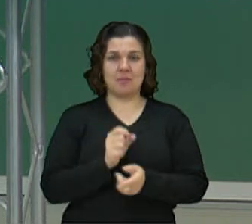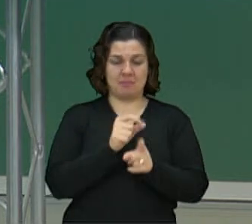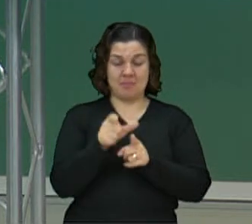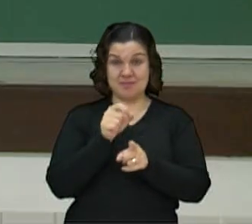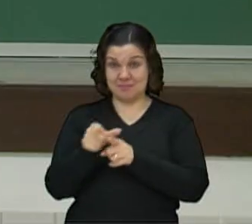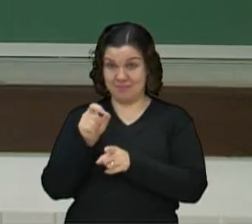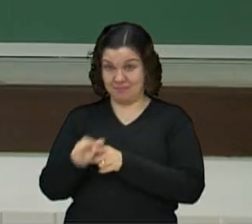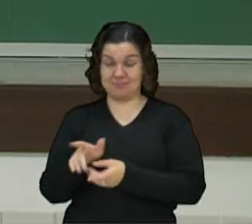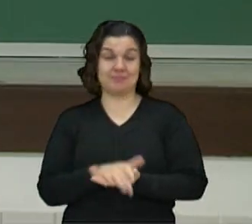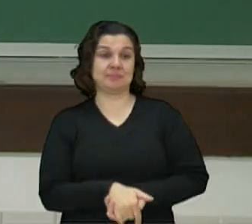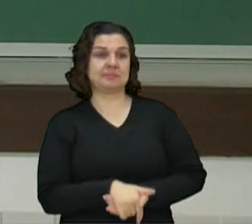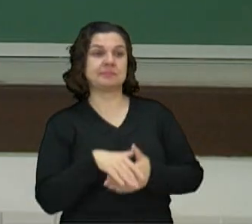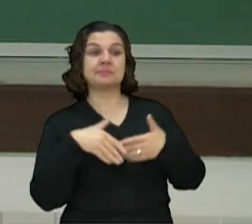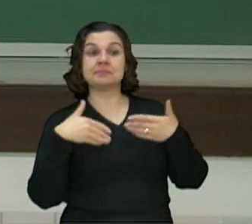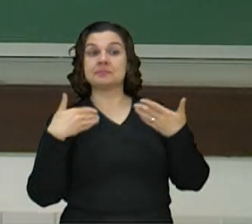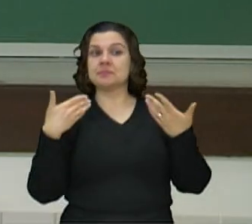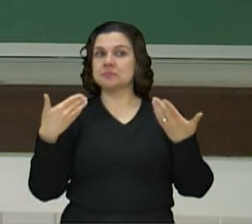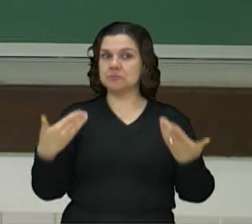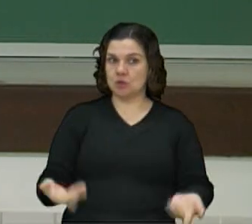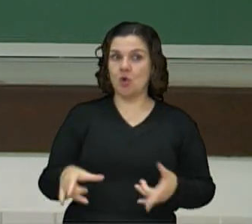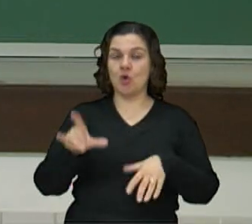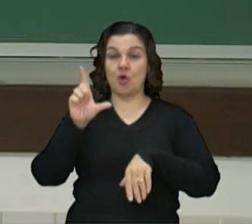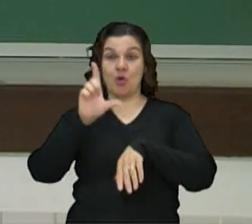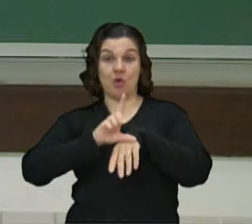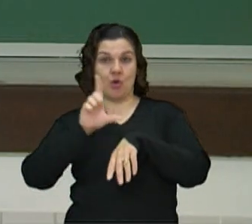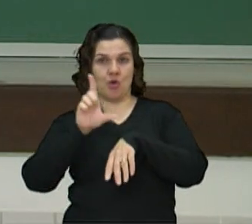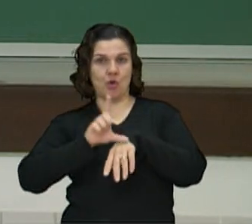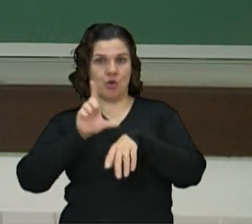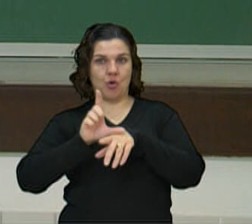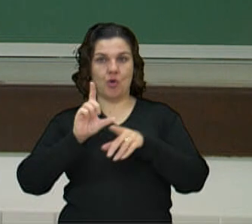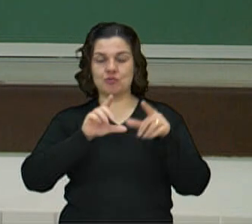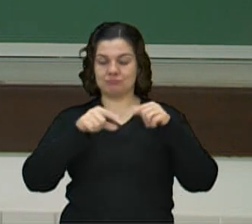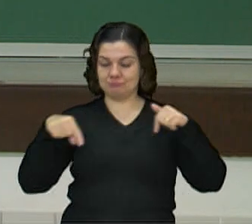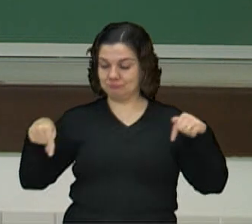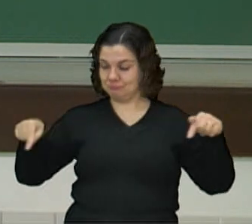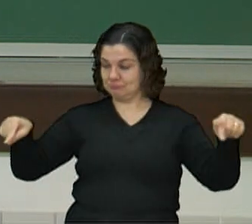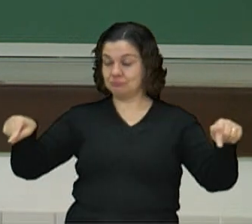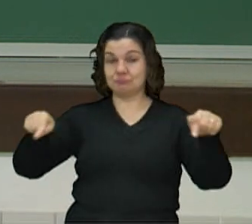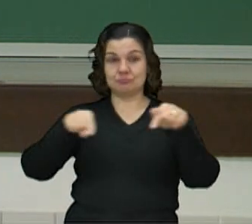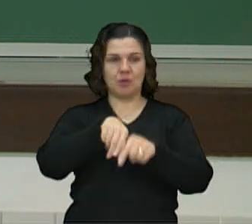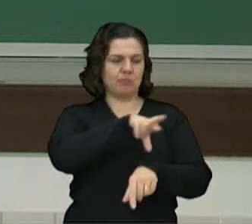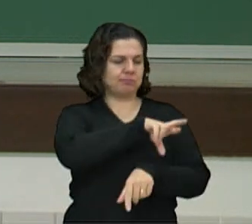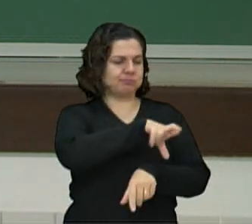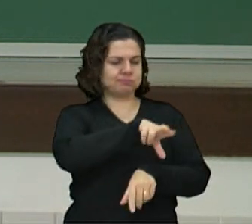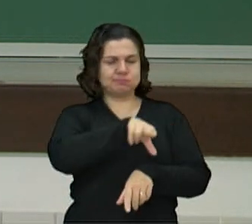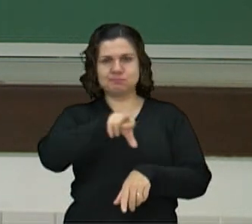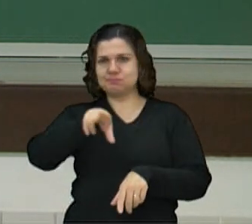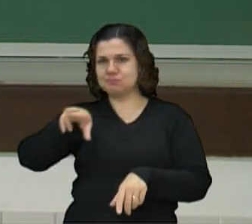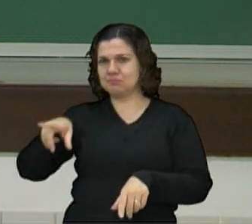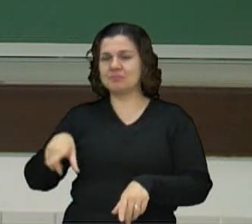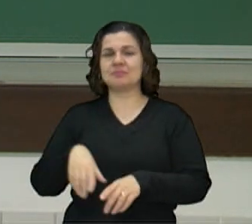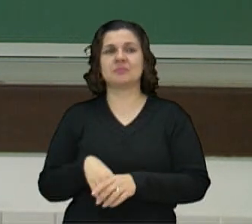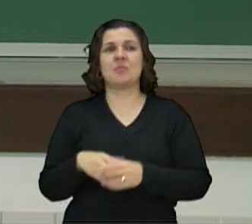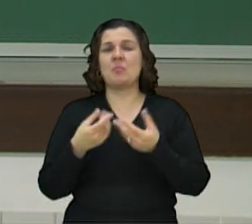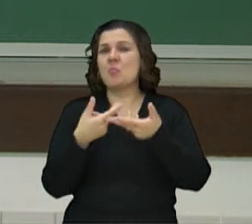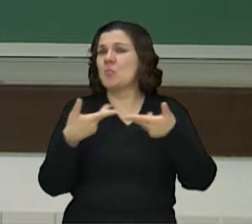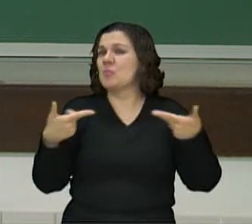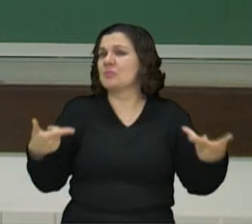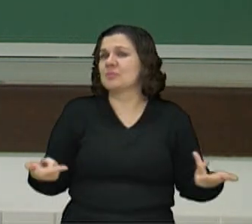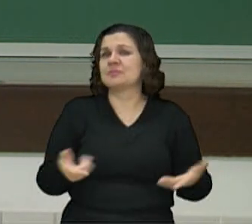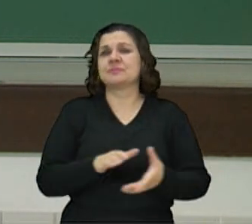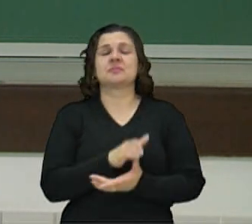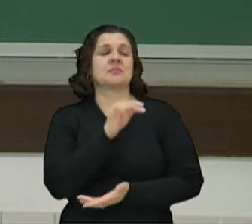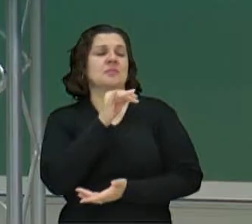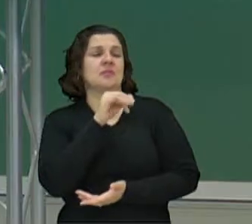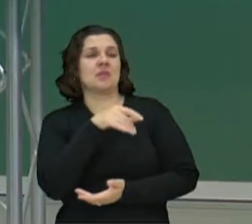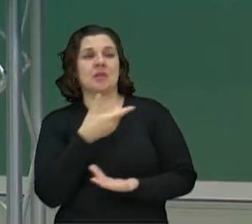isso mais. Então, lojas de departamento são uma única loja que contém dentro dela muitos